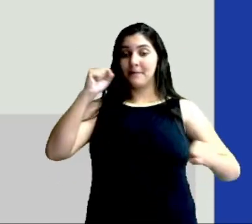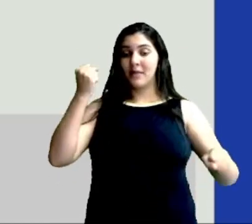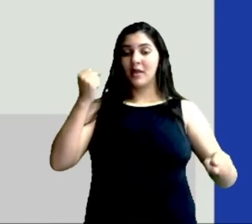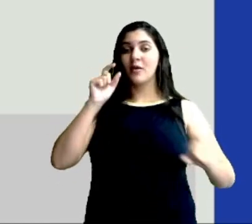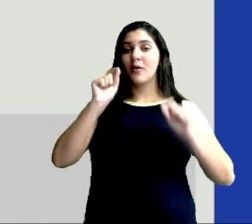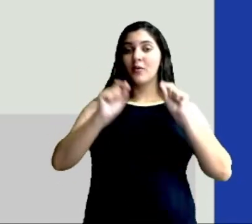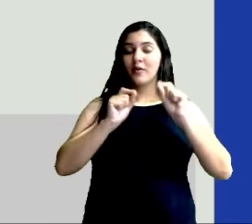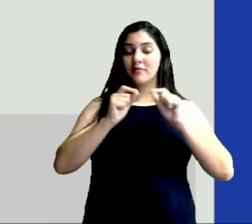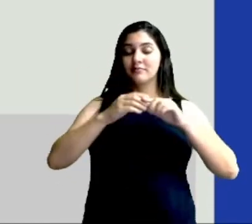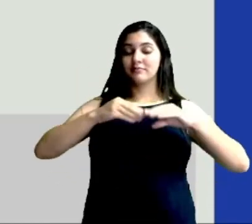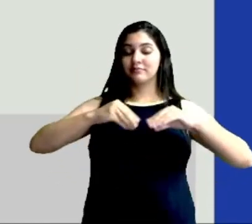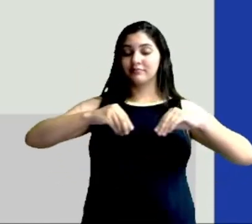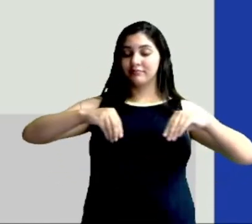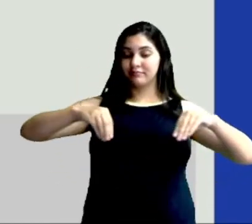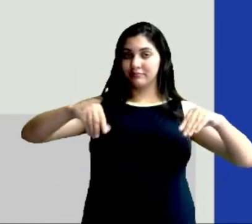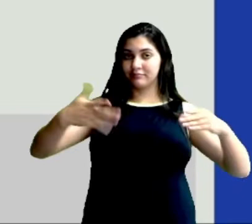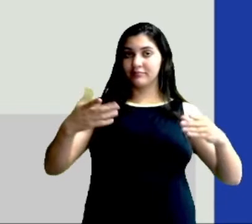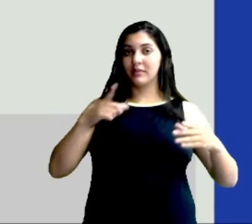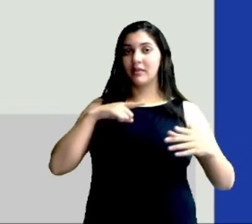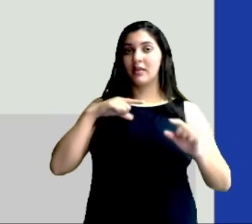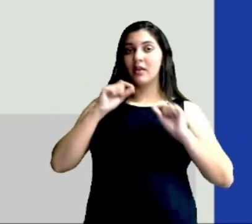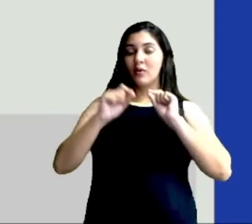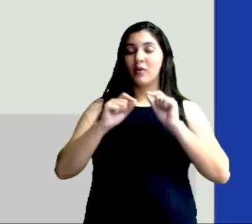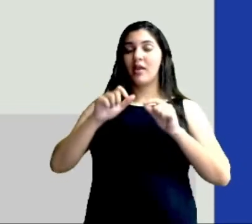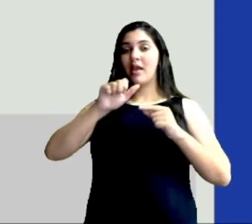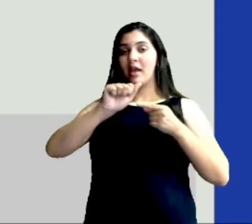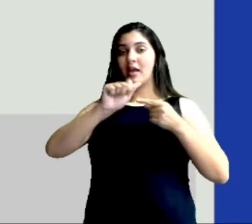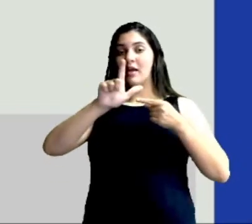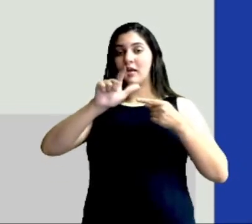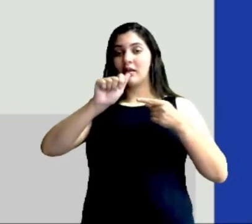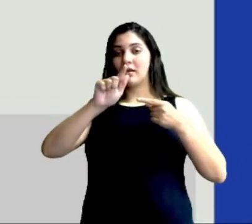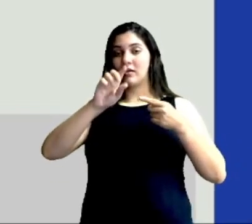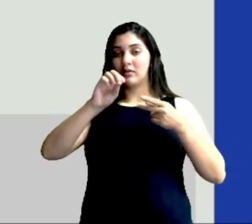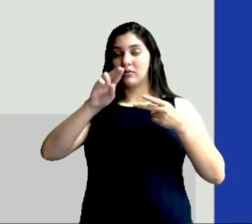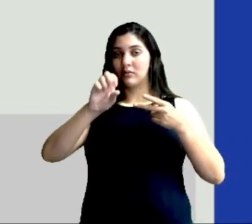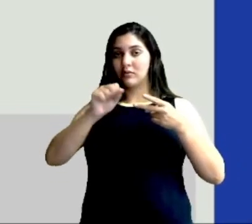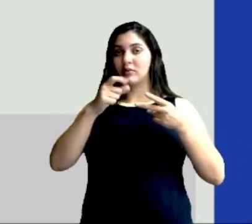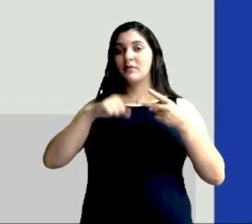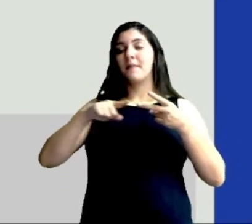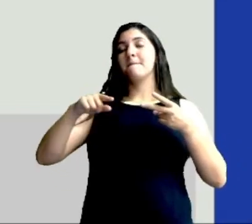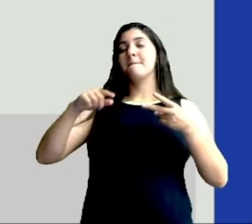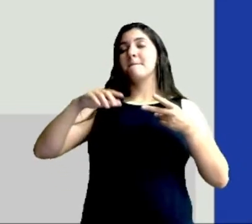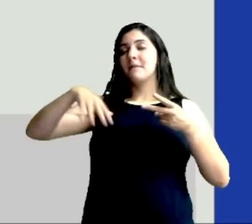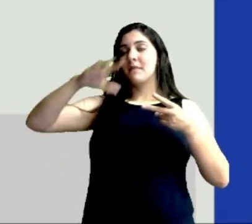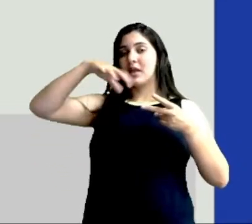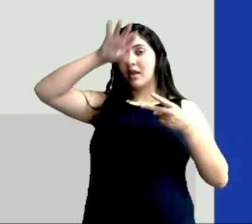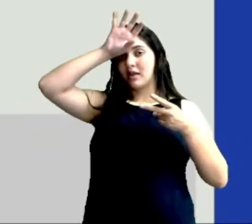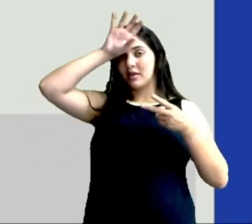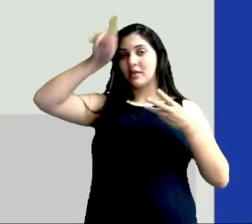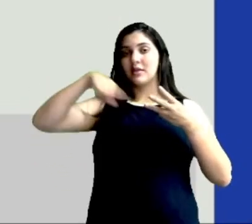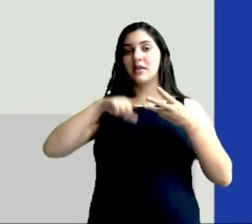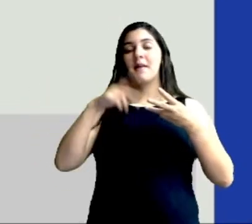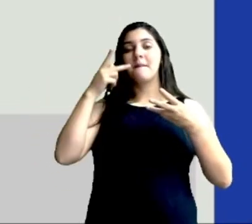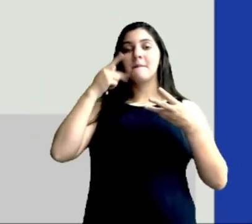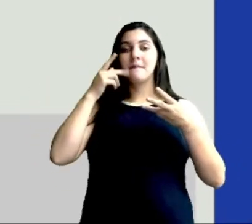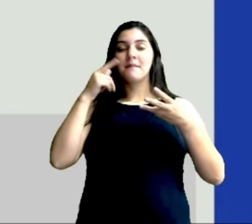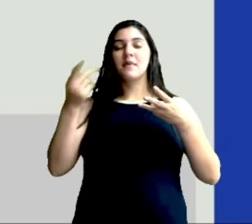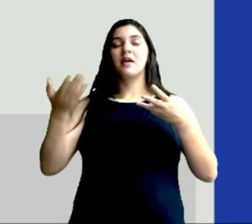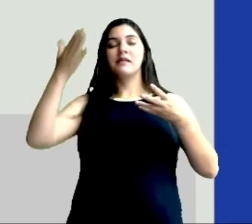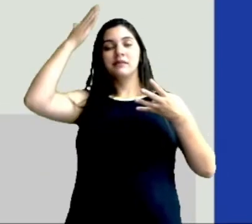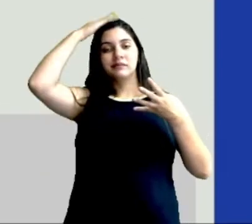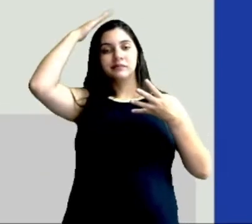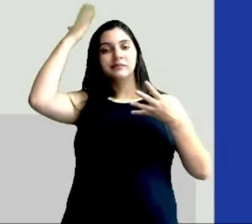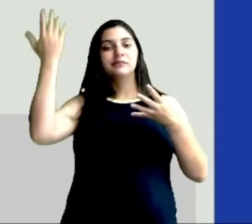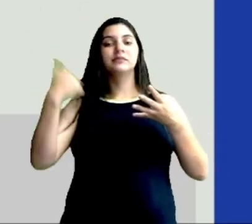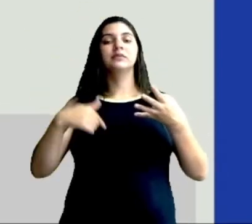terra territorial. Estende-se pelos estados de Alagoas, Bahia, Ceará, Paraíba, Pernambuco, Piauí, Rio Grande